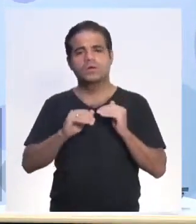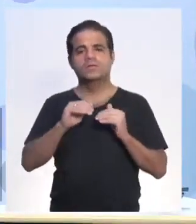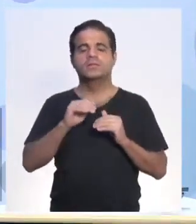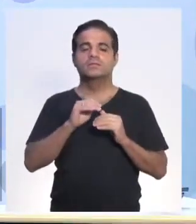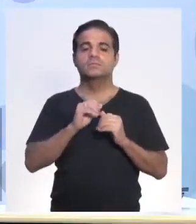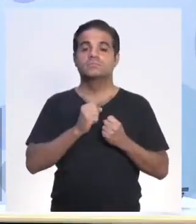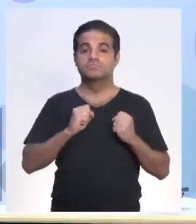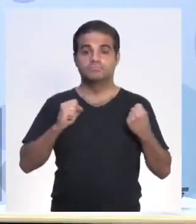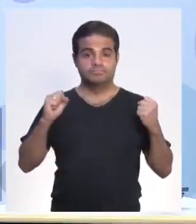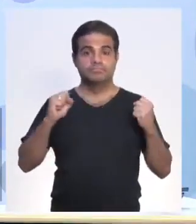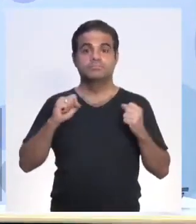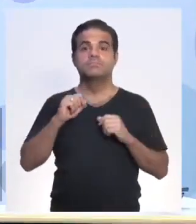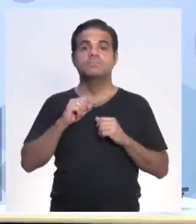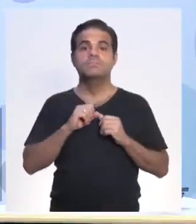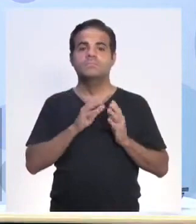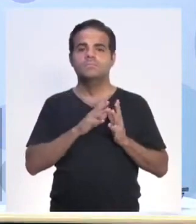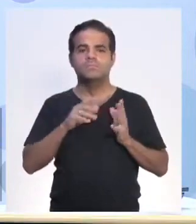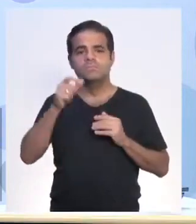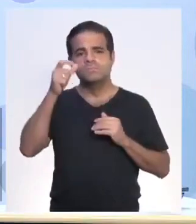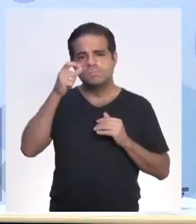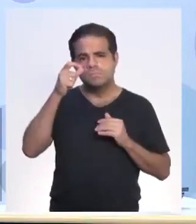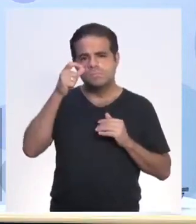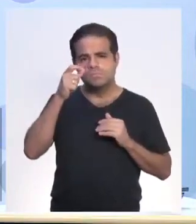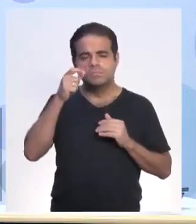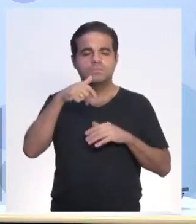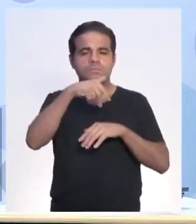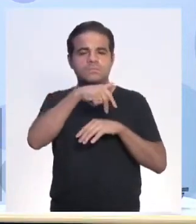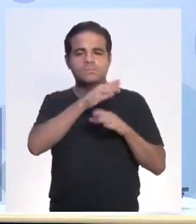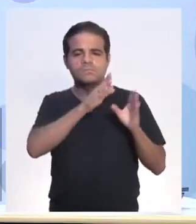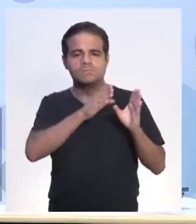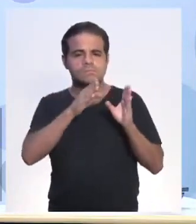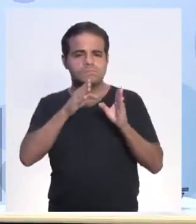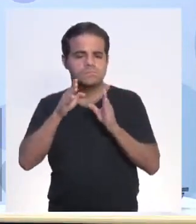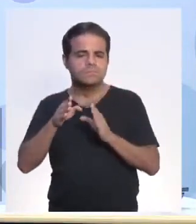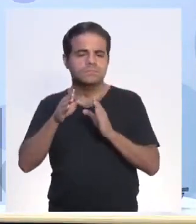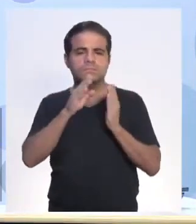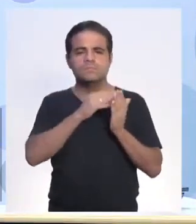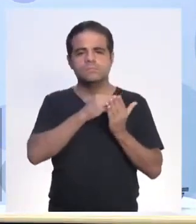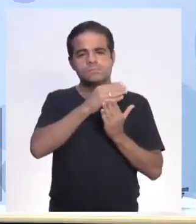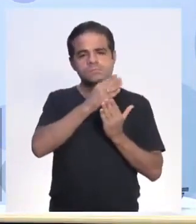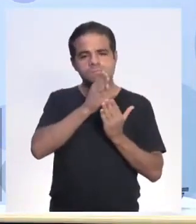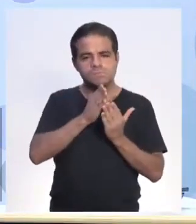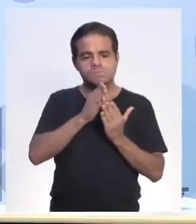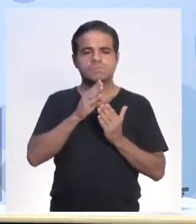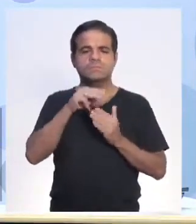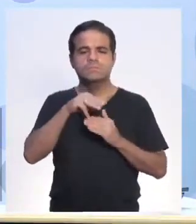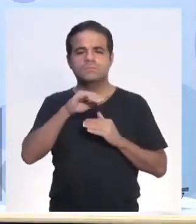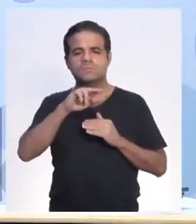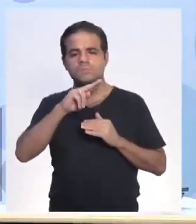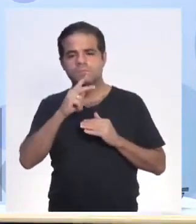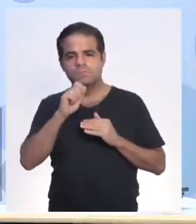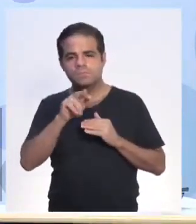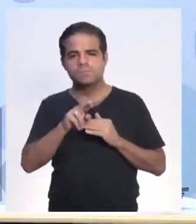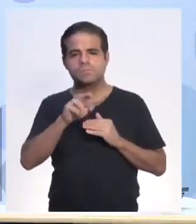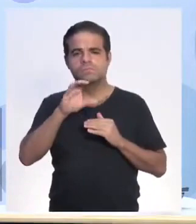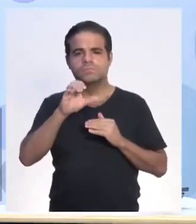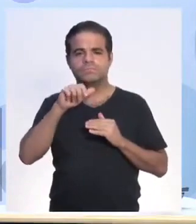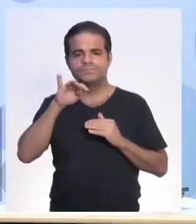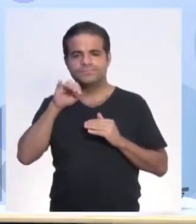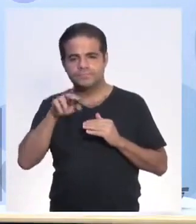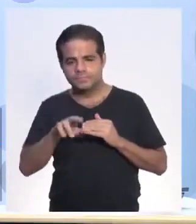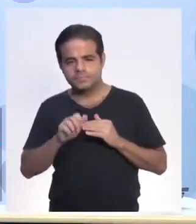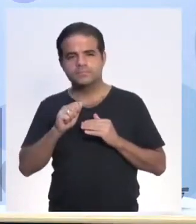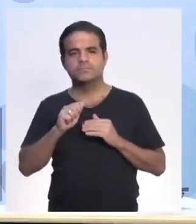grandeza. Isso mesmo. Observar posição por posição. Milhar com milhar, centena